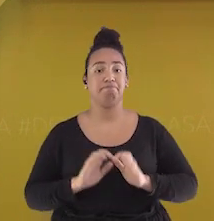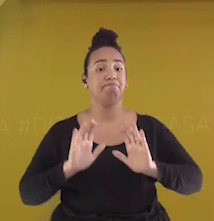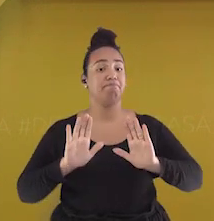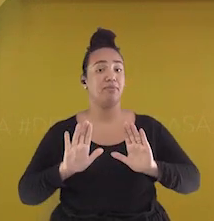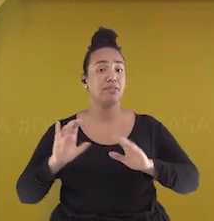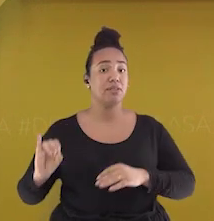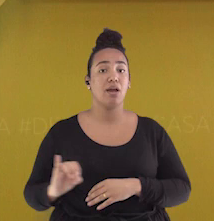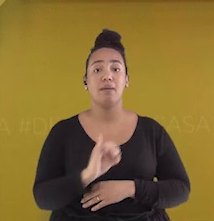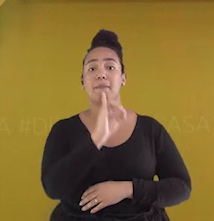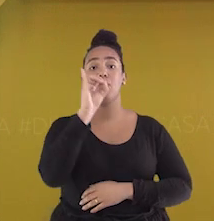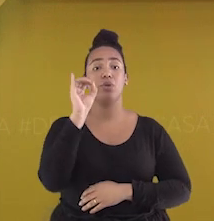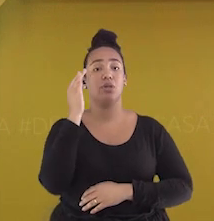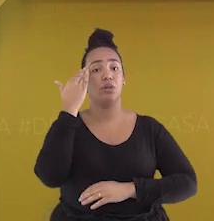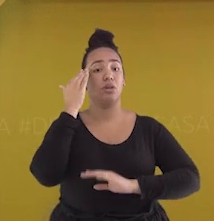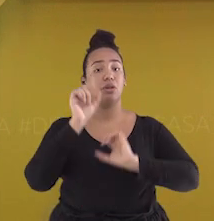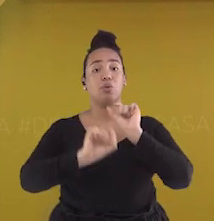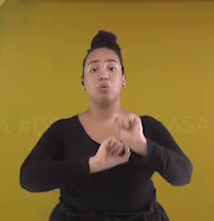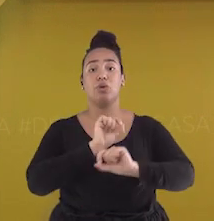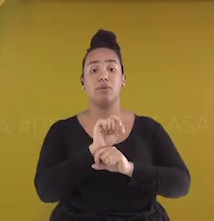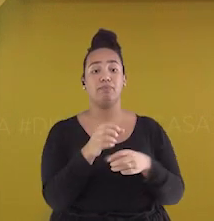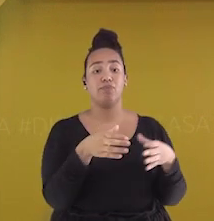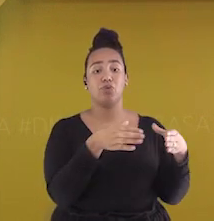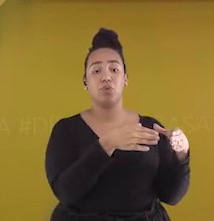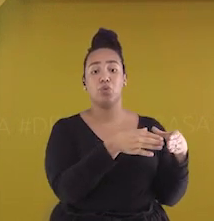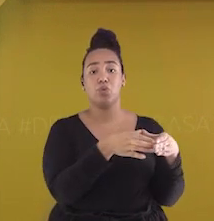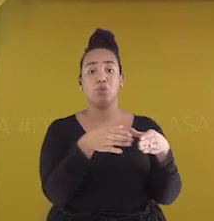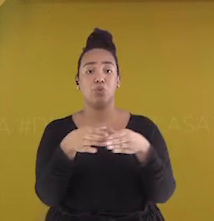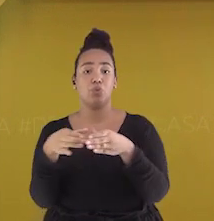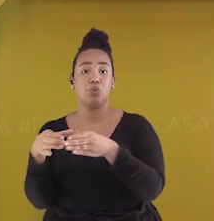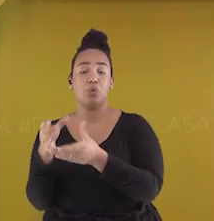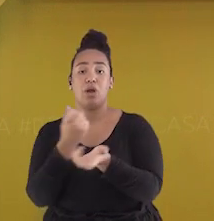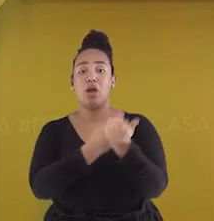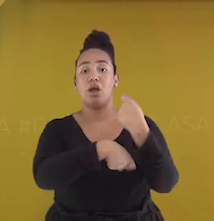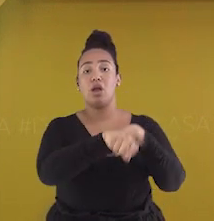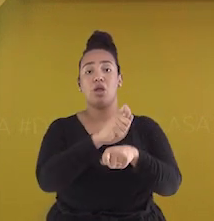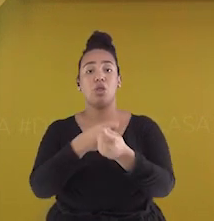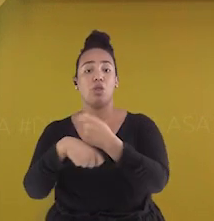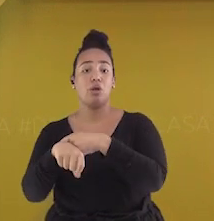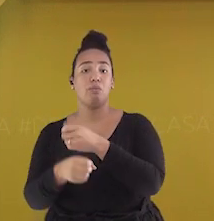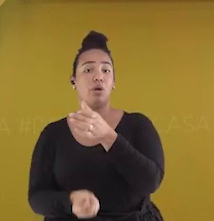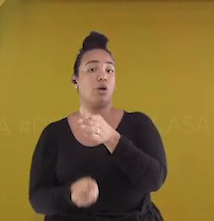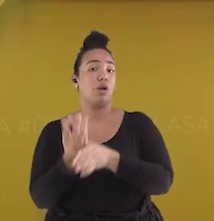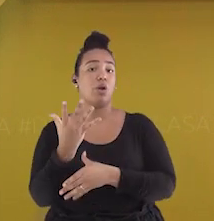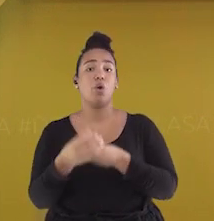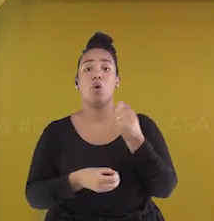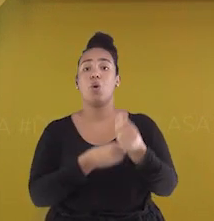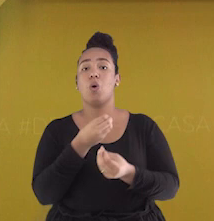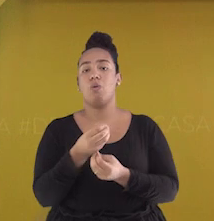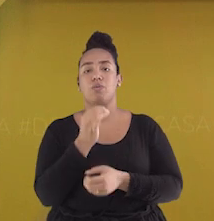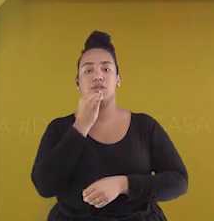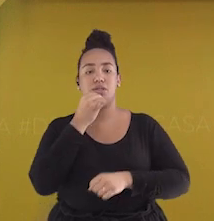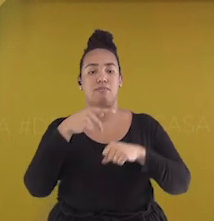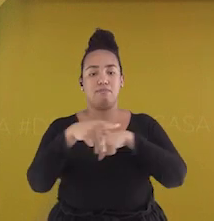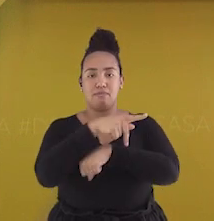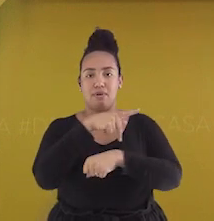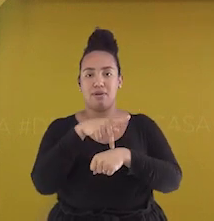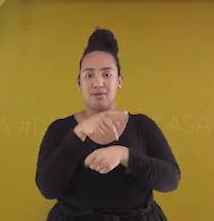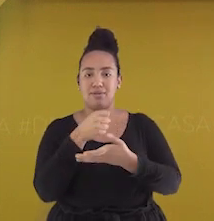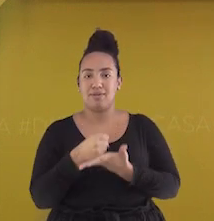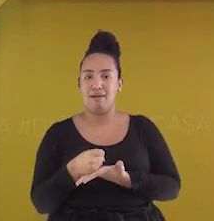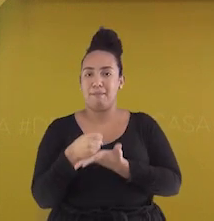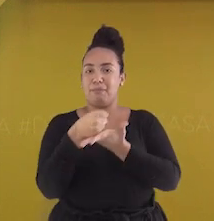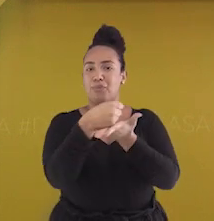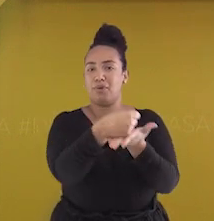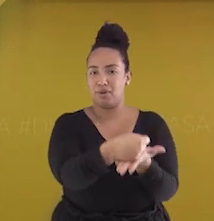é importante compreender também que os blocos econômicos surgiram como uma forma de apoiar os países.